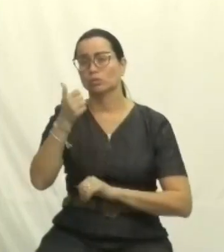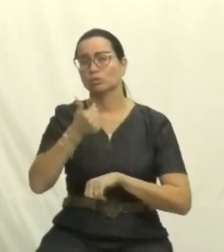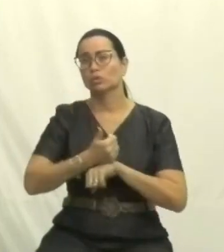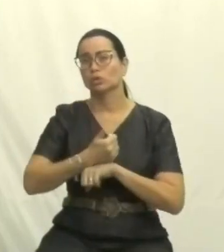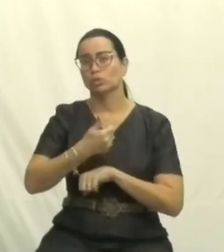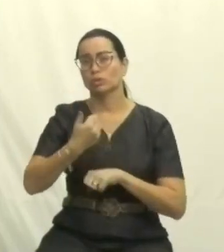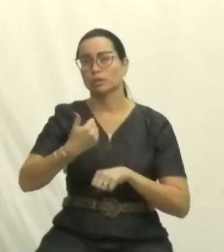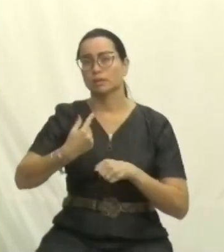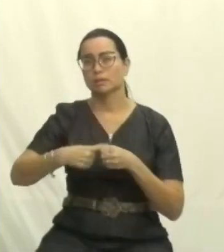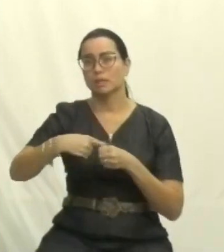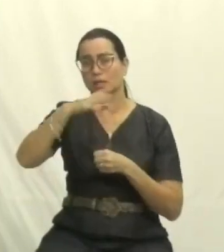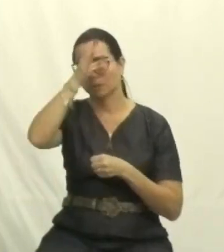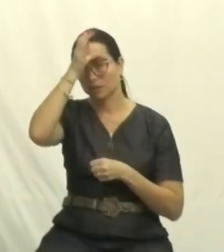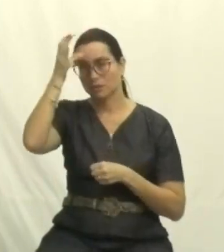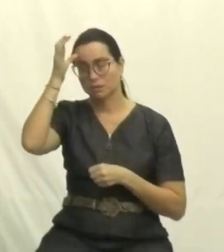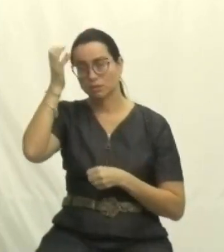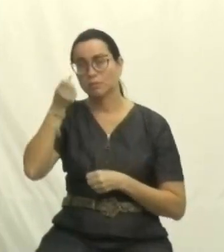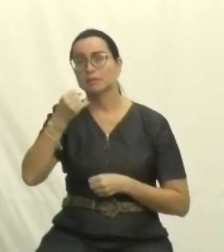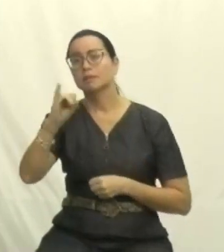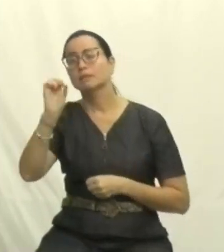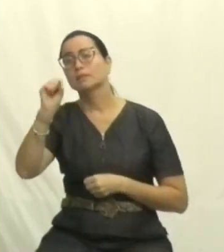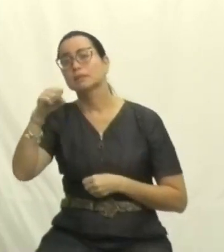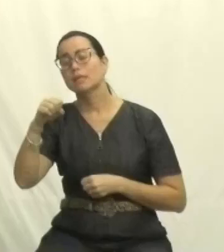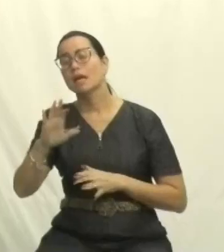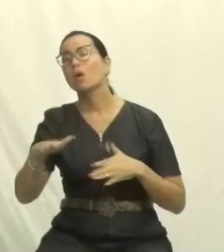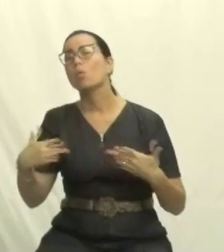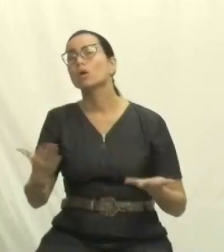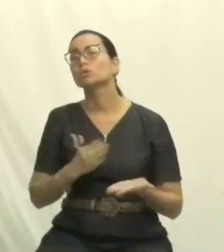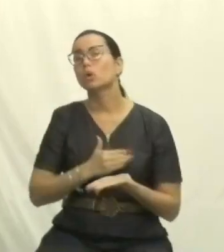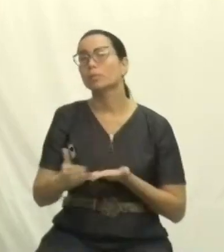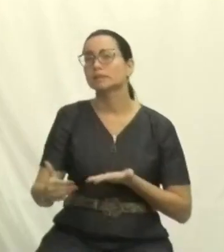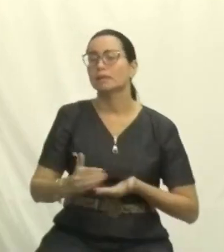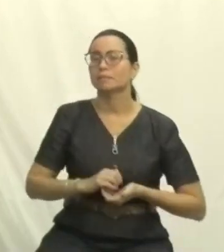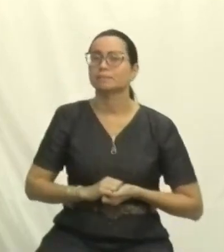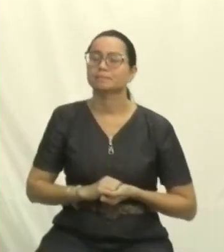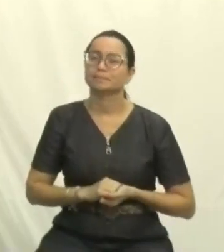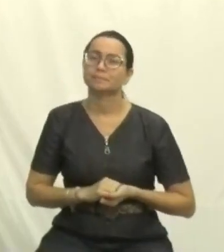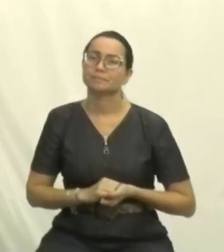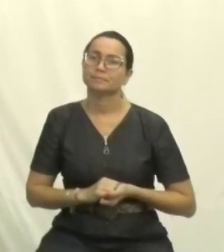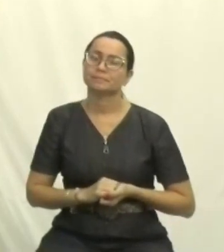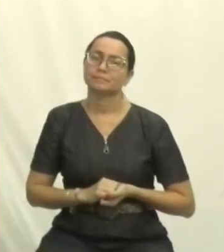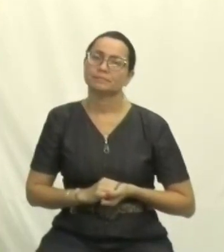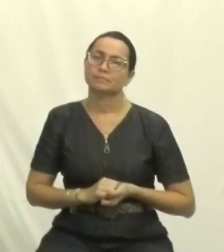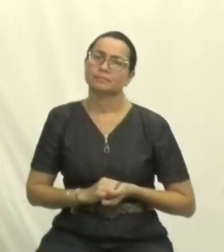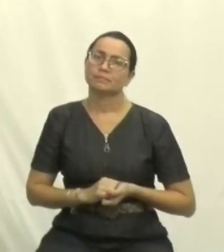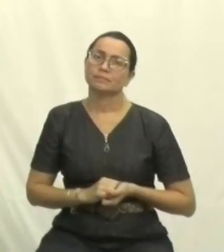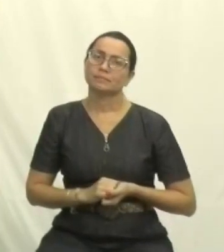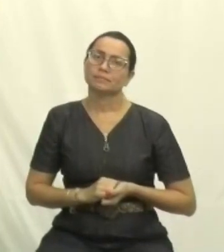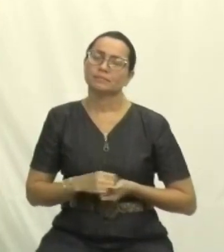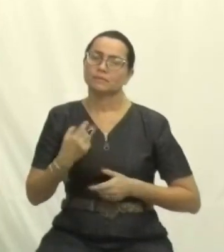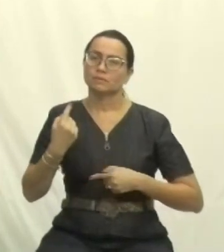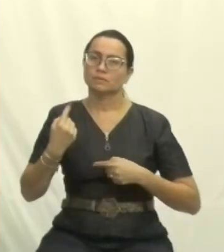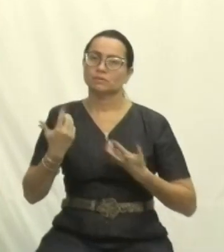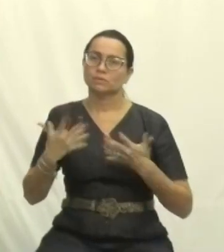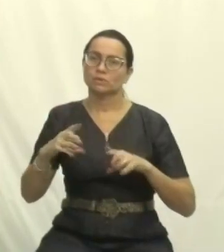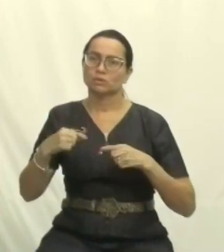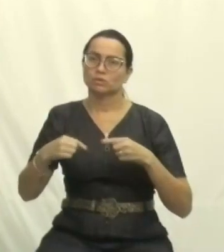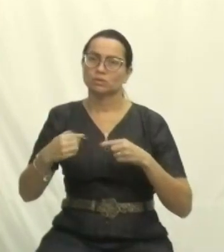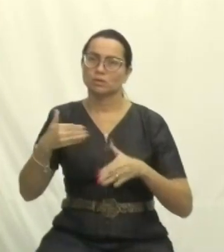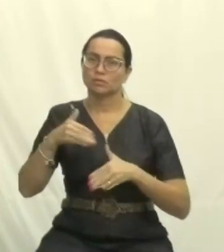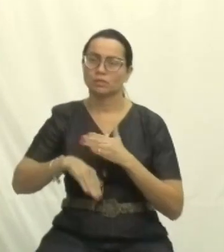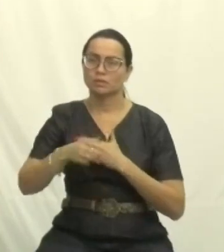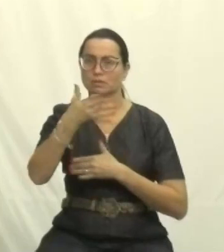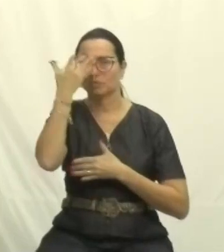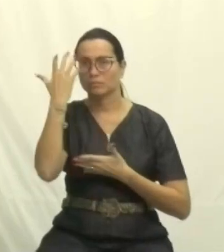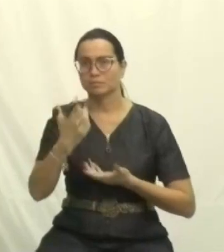cronograma dos trabalhos. Caso não, quando o procedimento será iniciado? Requerimento está em discussão. Não havendo quem queira discutir, está